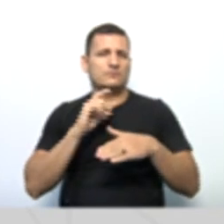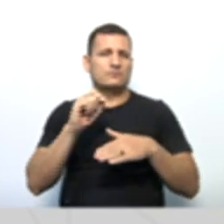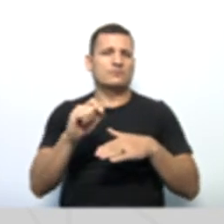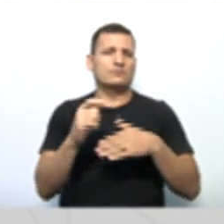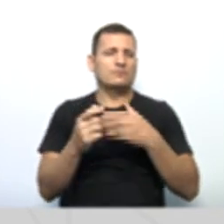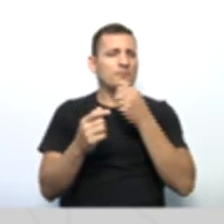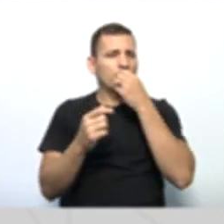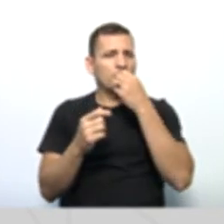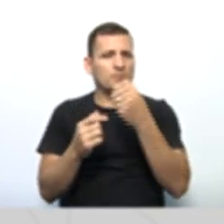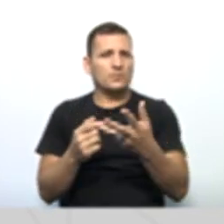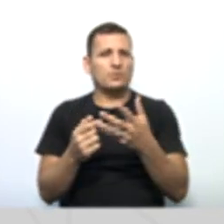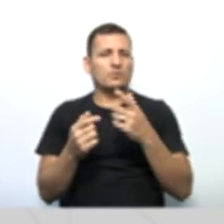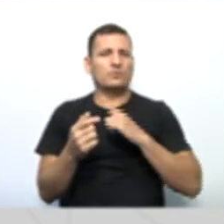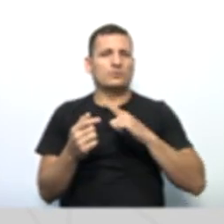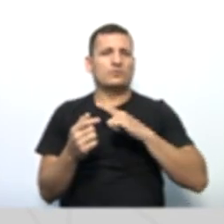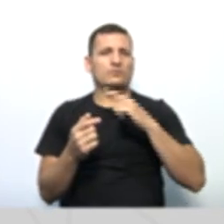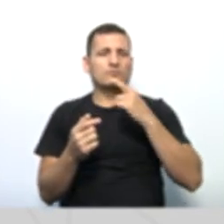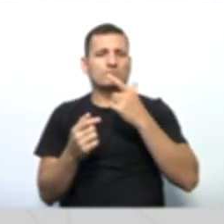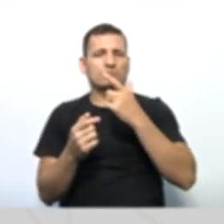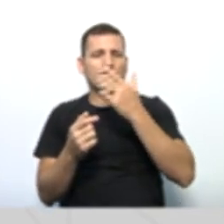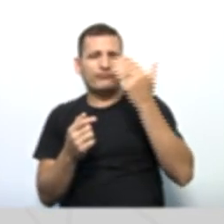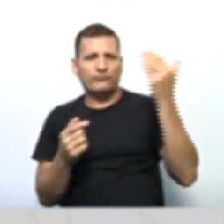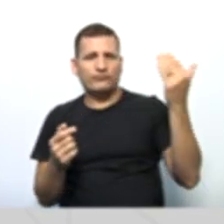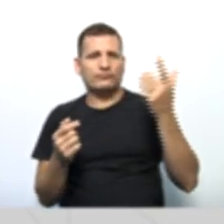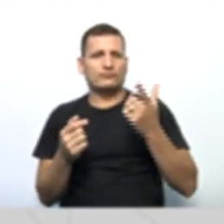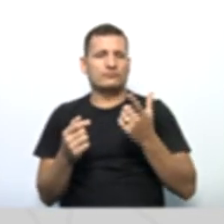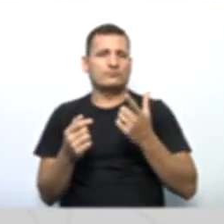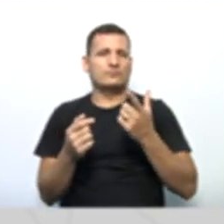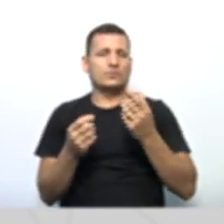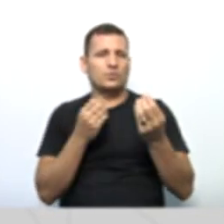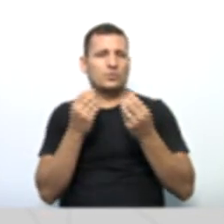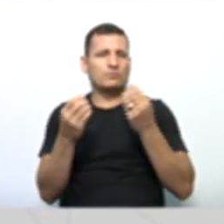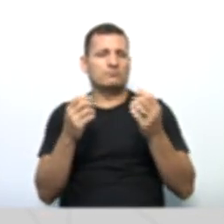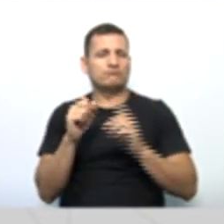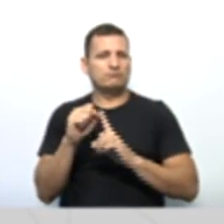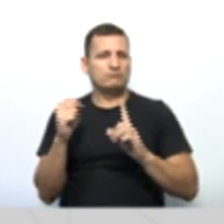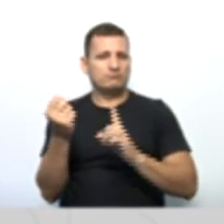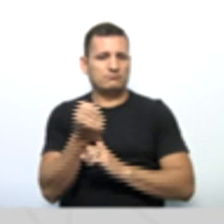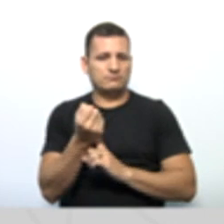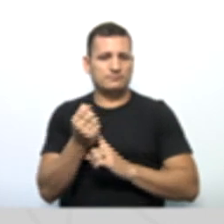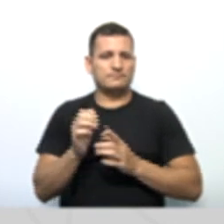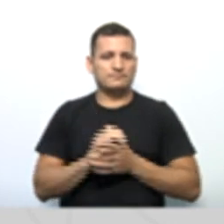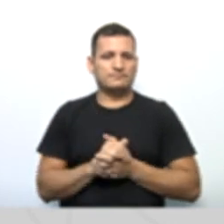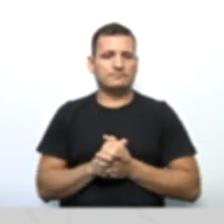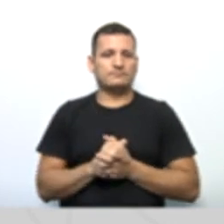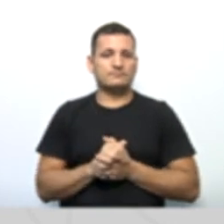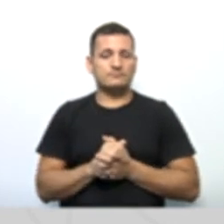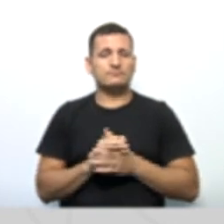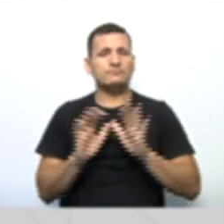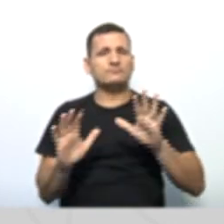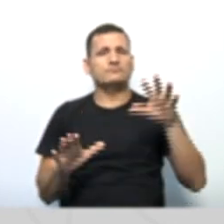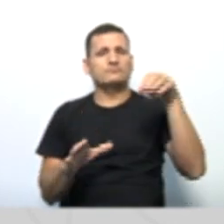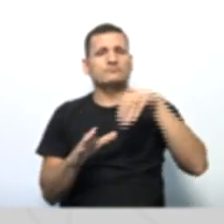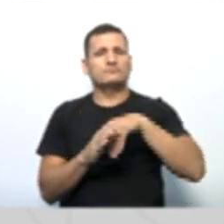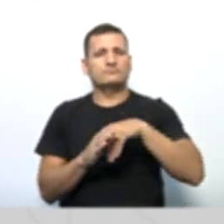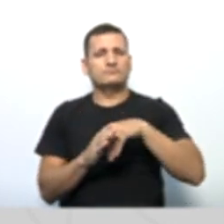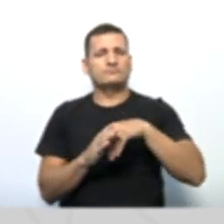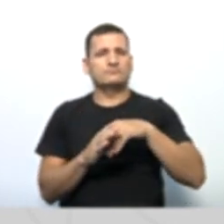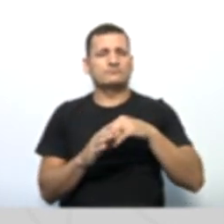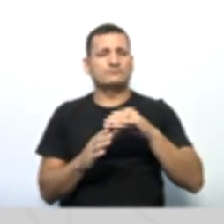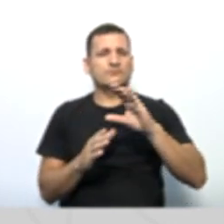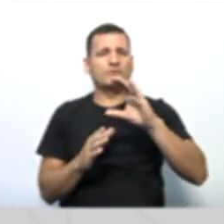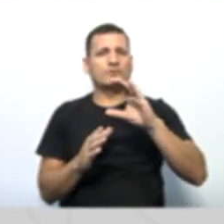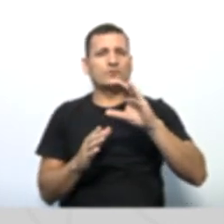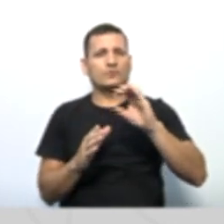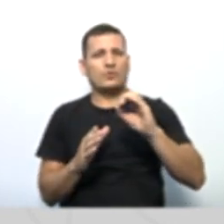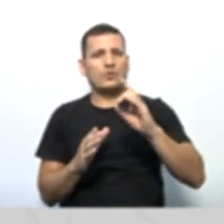profissão tenha uma boa reputação em relação à sociedade. O que deve conter num código de